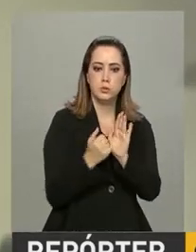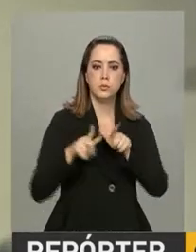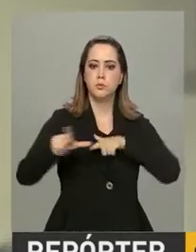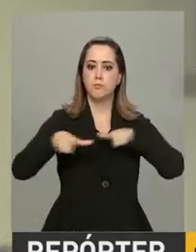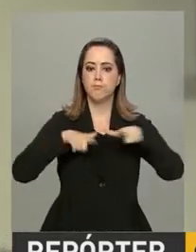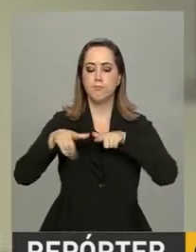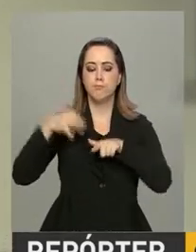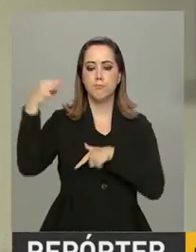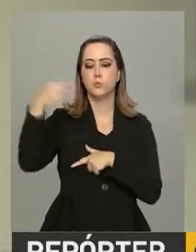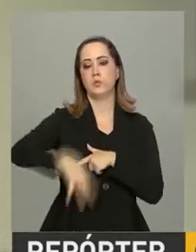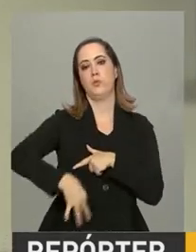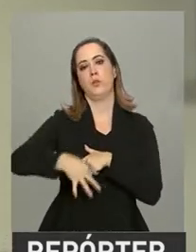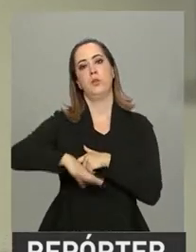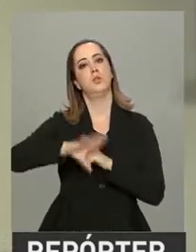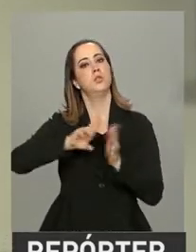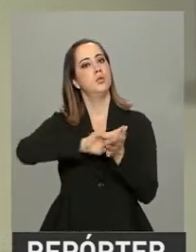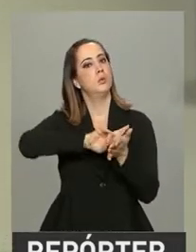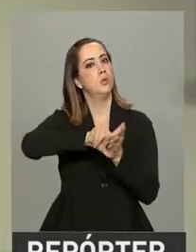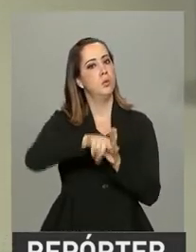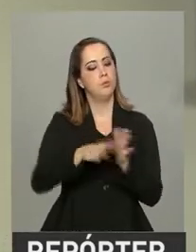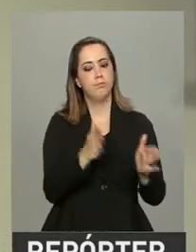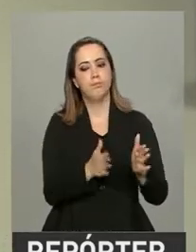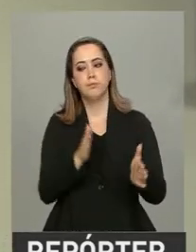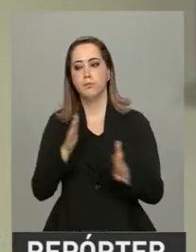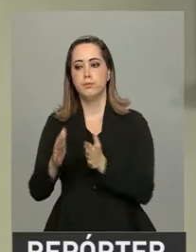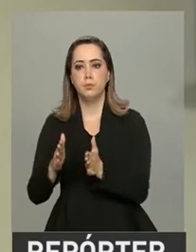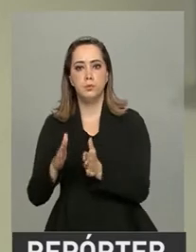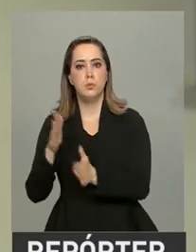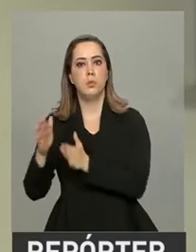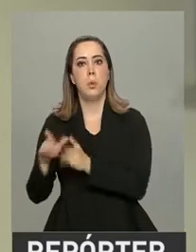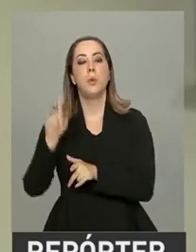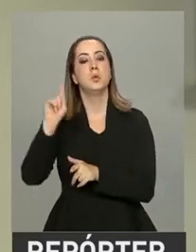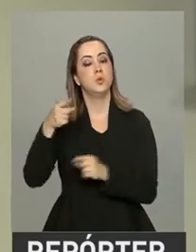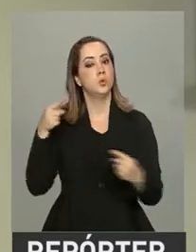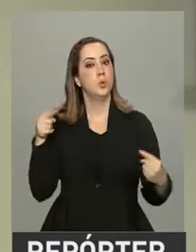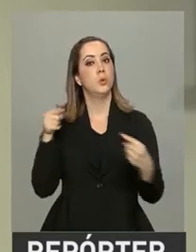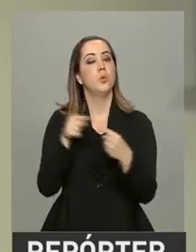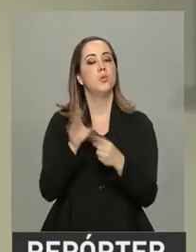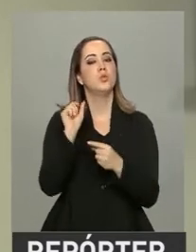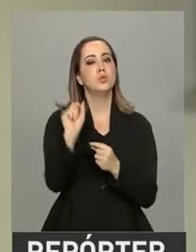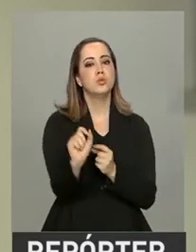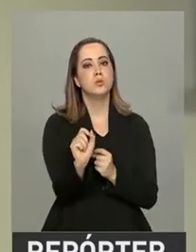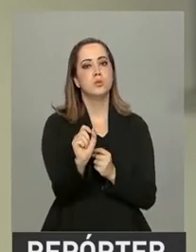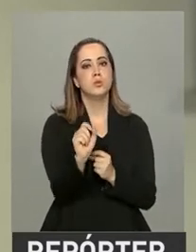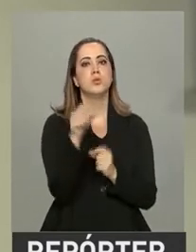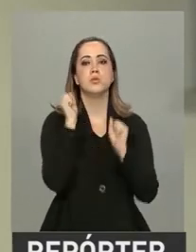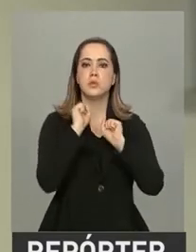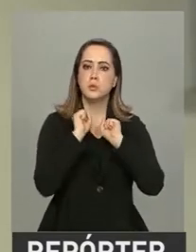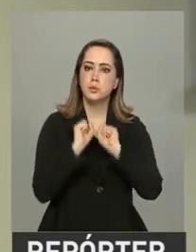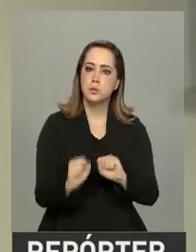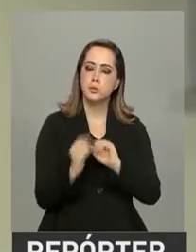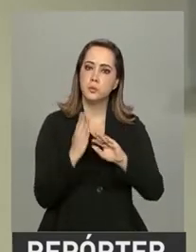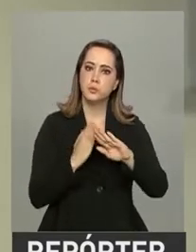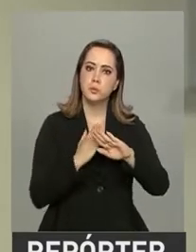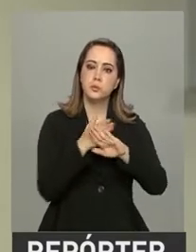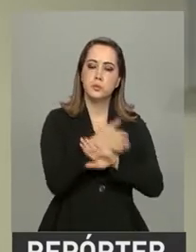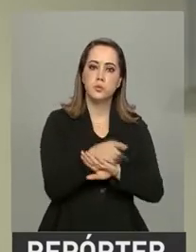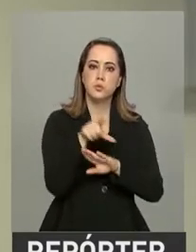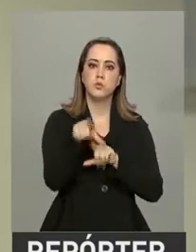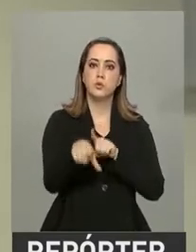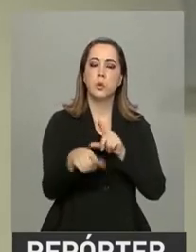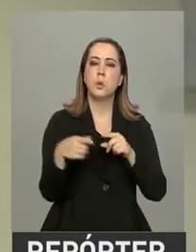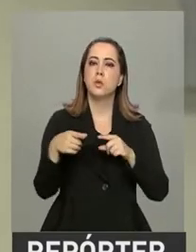consolidado ele tem várias etapas e todas elas objetivo você permitir a participação do especialista